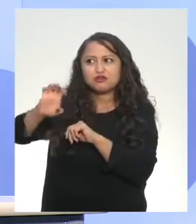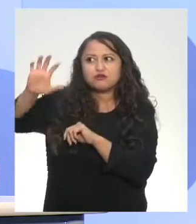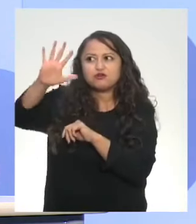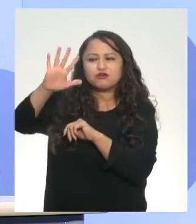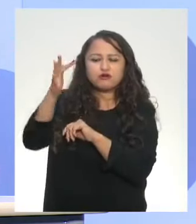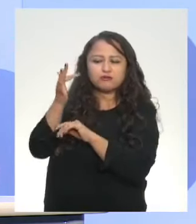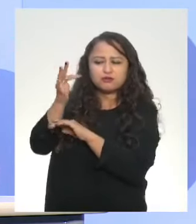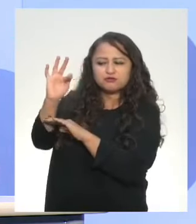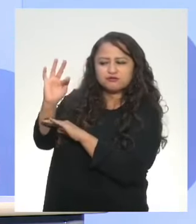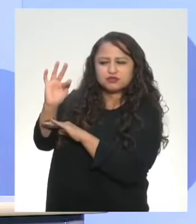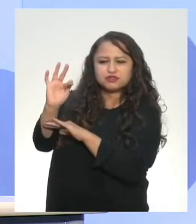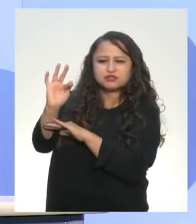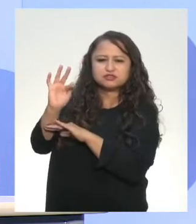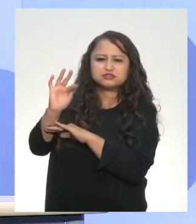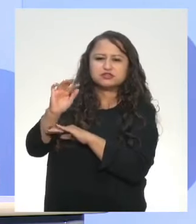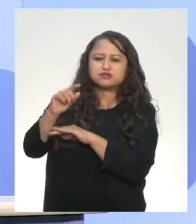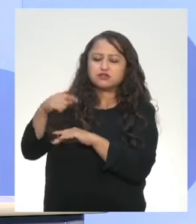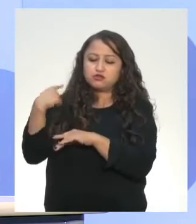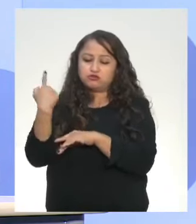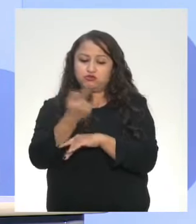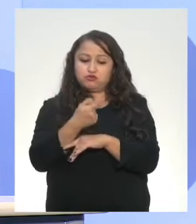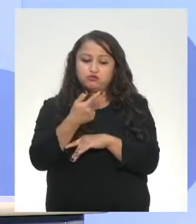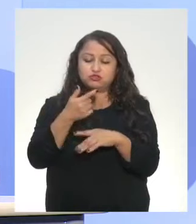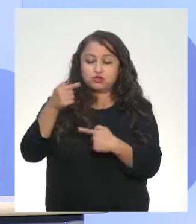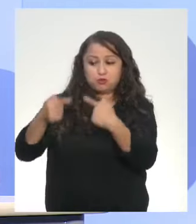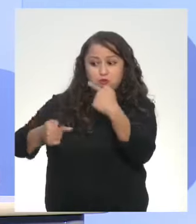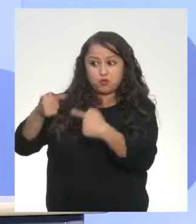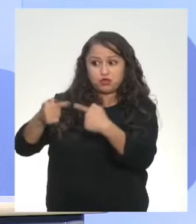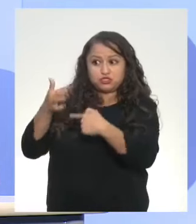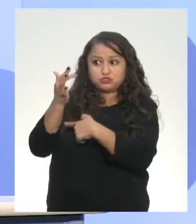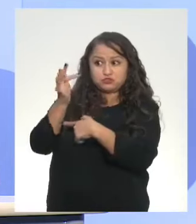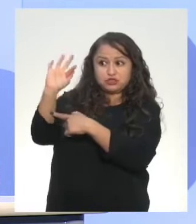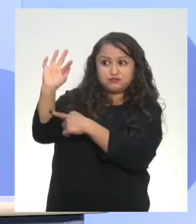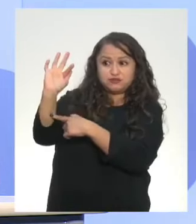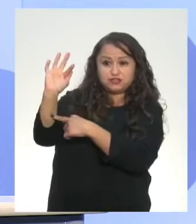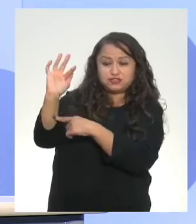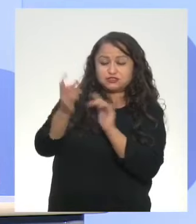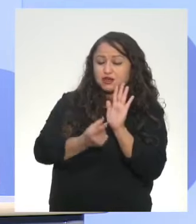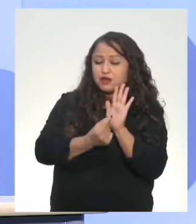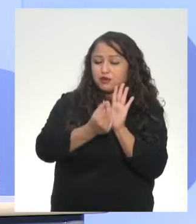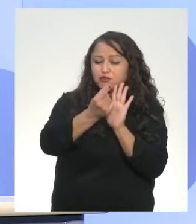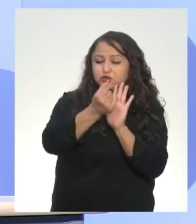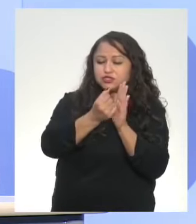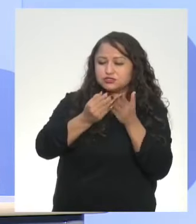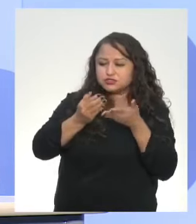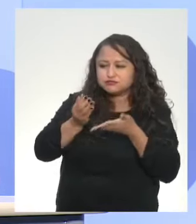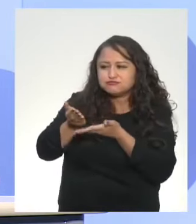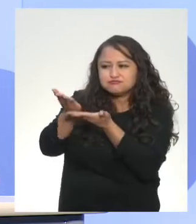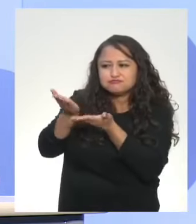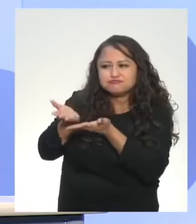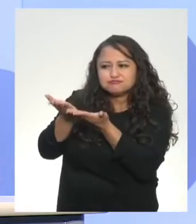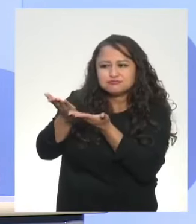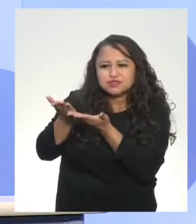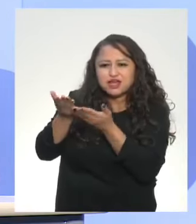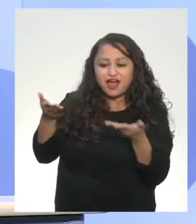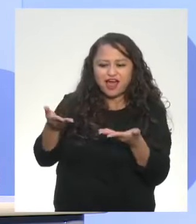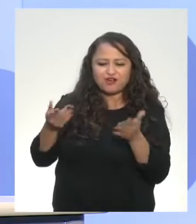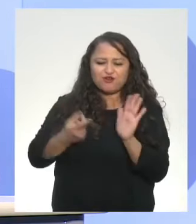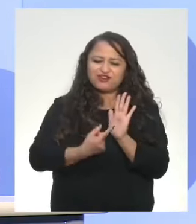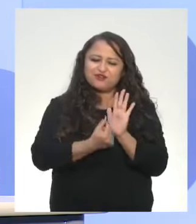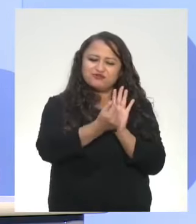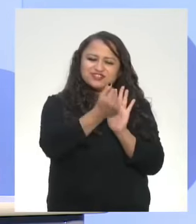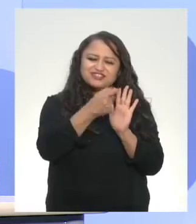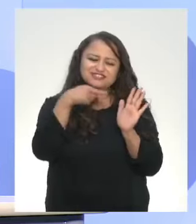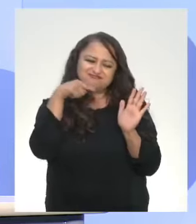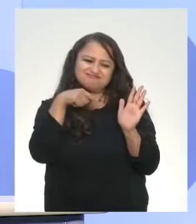estamos centralizando o poder político aqui na França, a burguesia nos apoiou, né? Agora a burguesia precisa fazer a parte